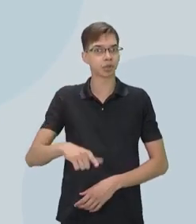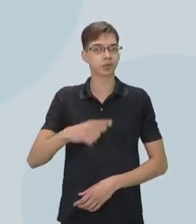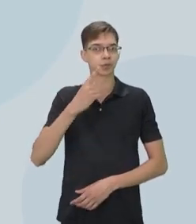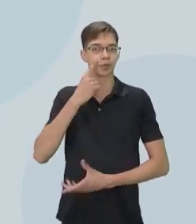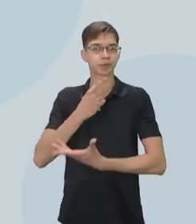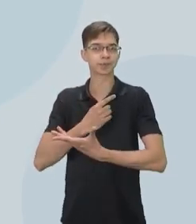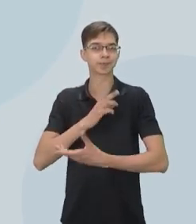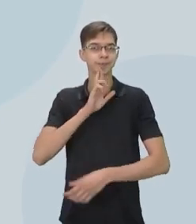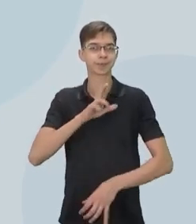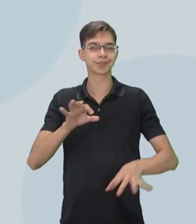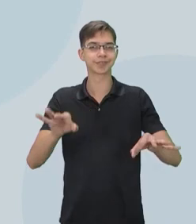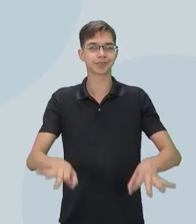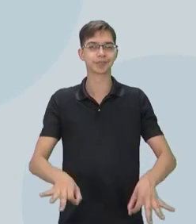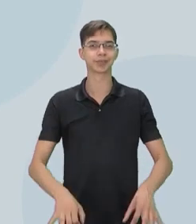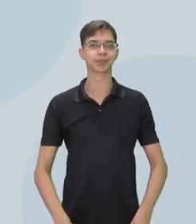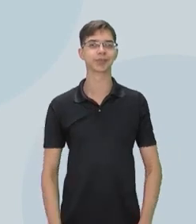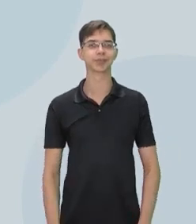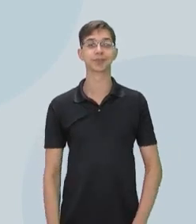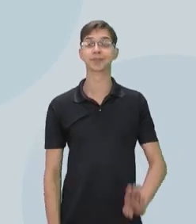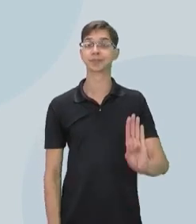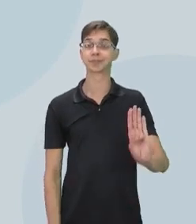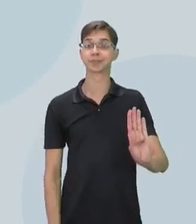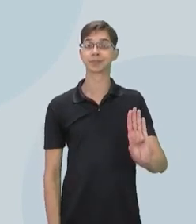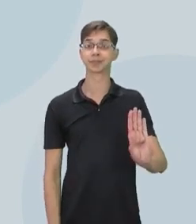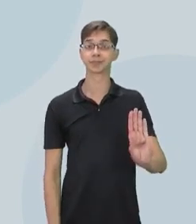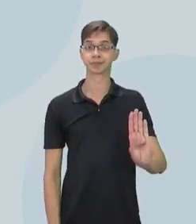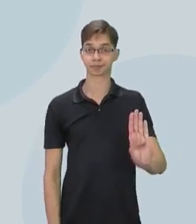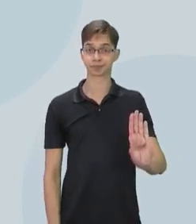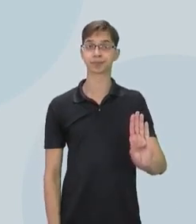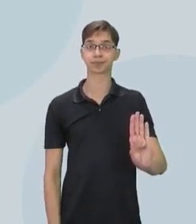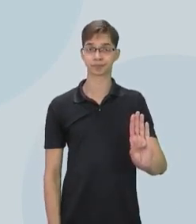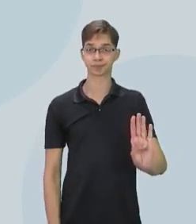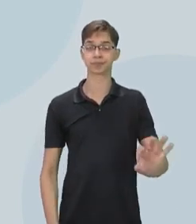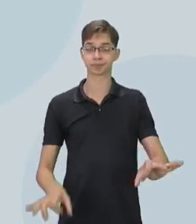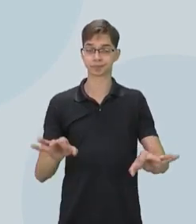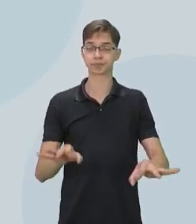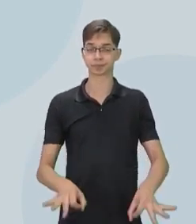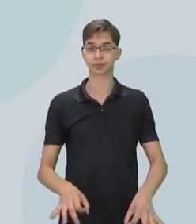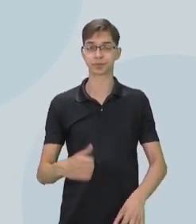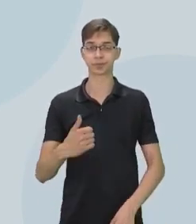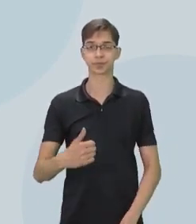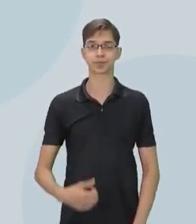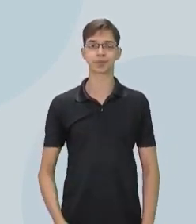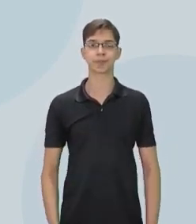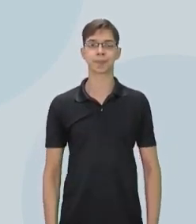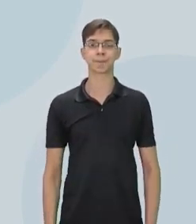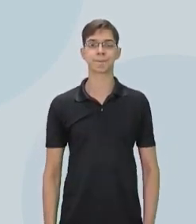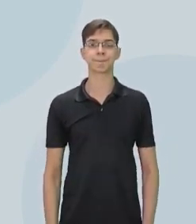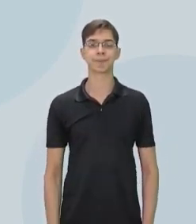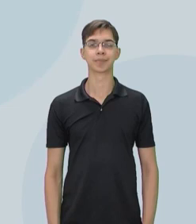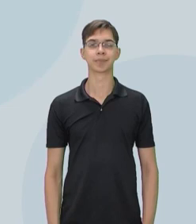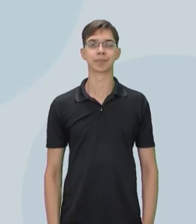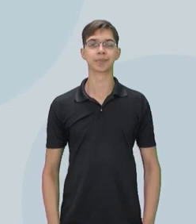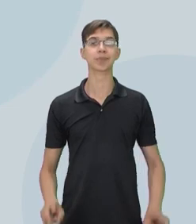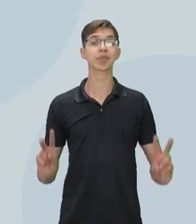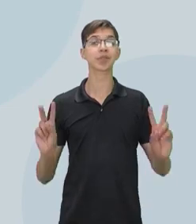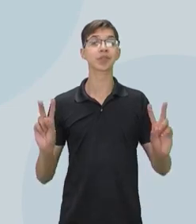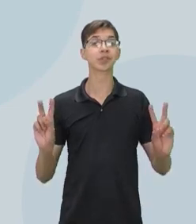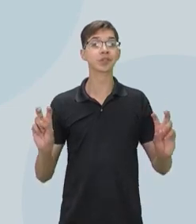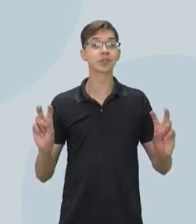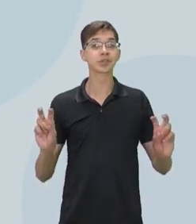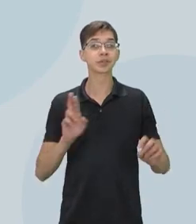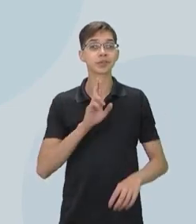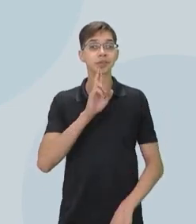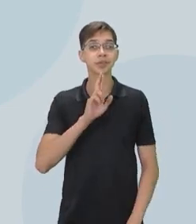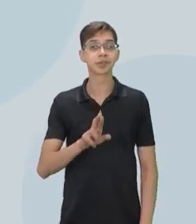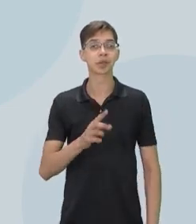a alternativa correta é a B. Alternativa correta. Da questão 14.